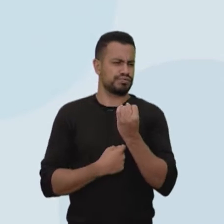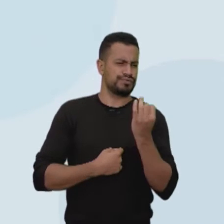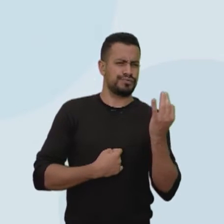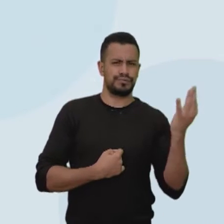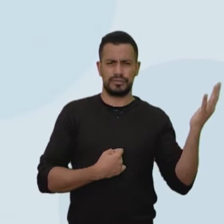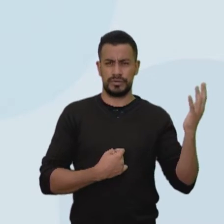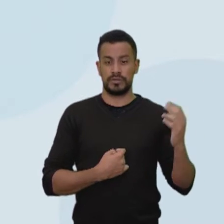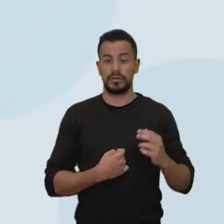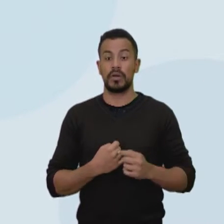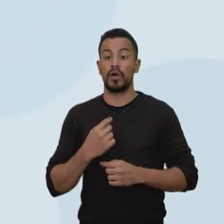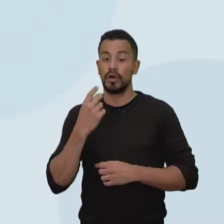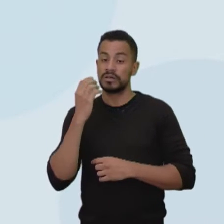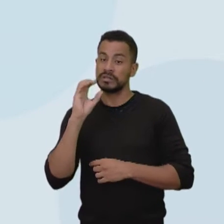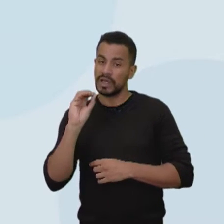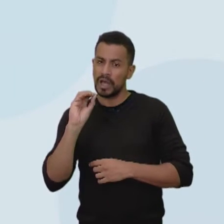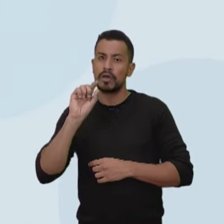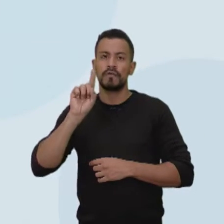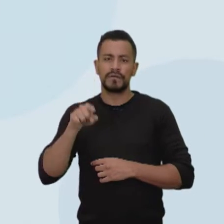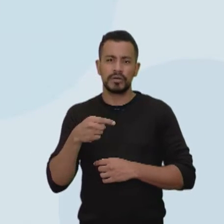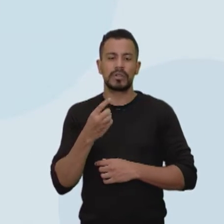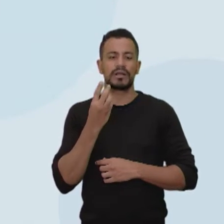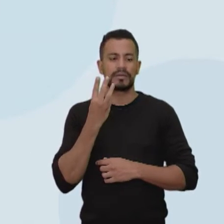é